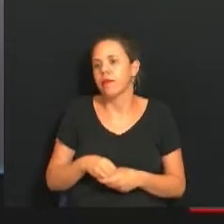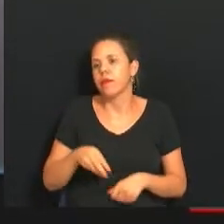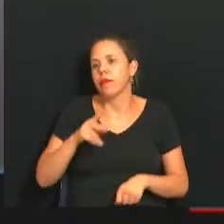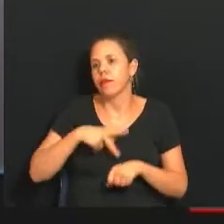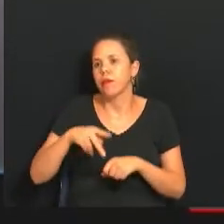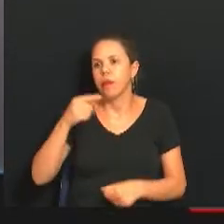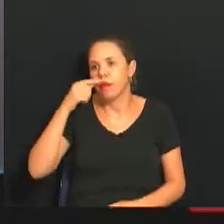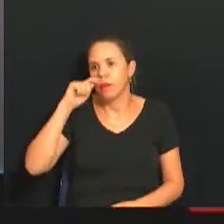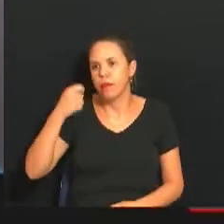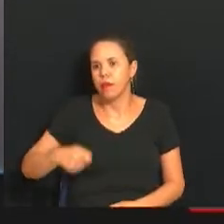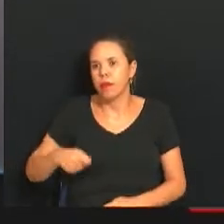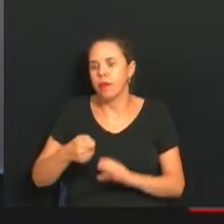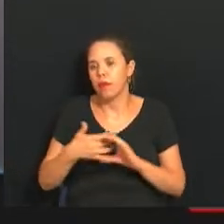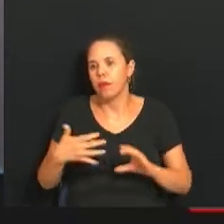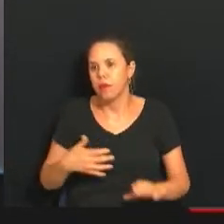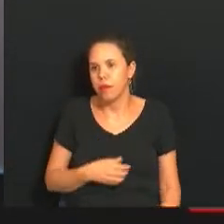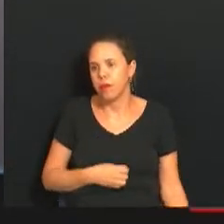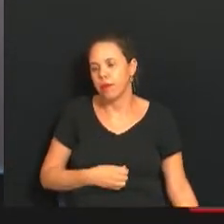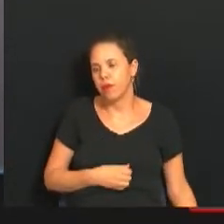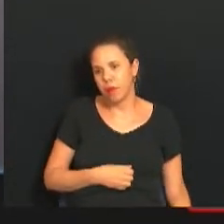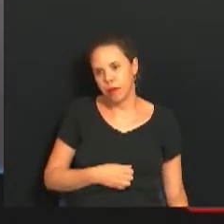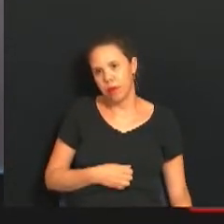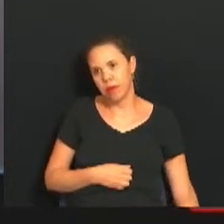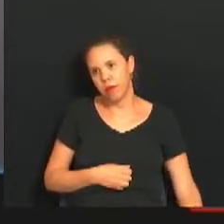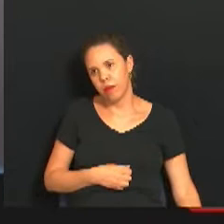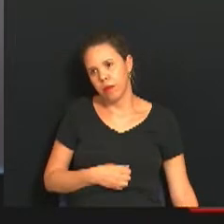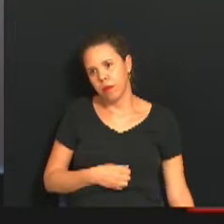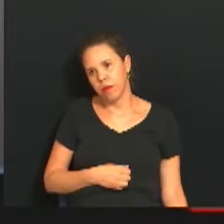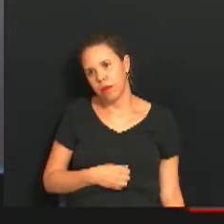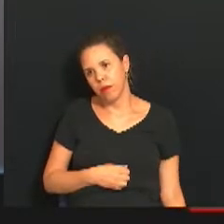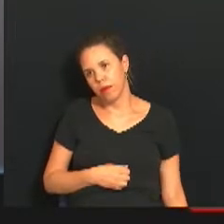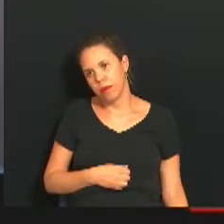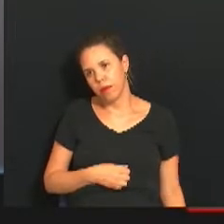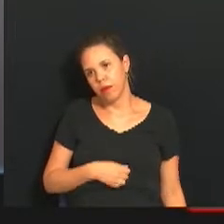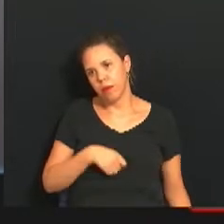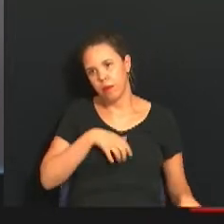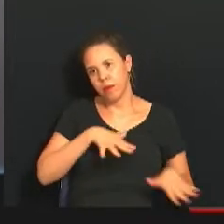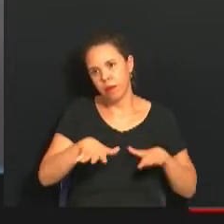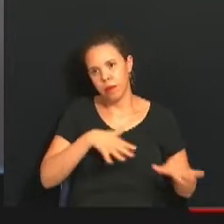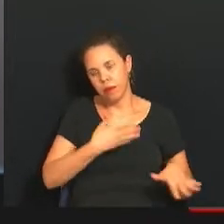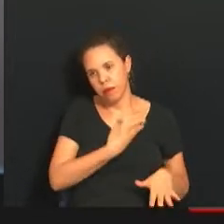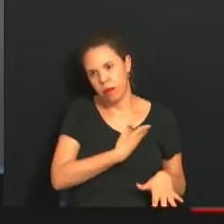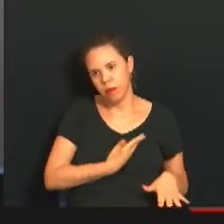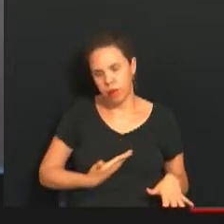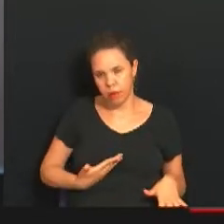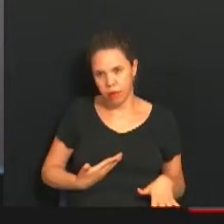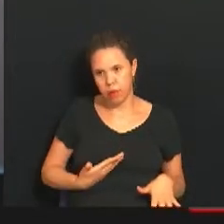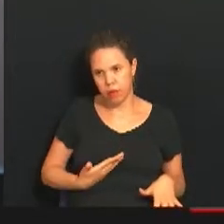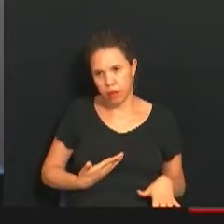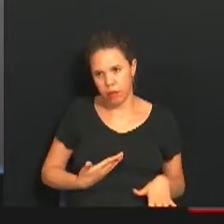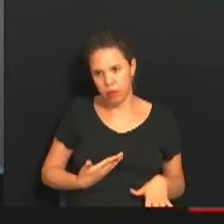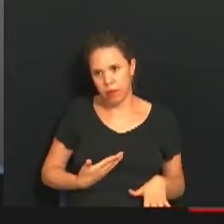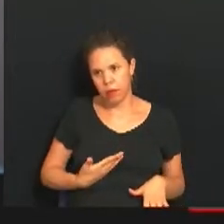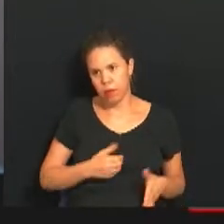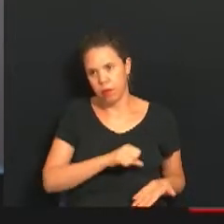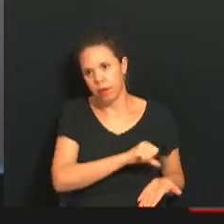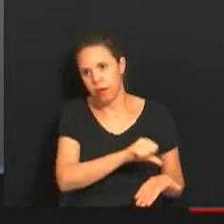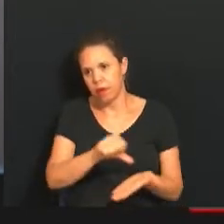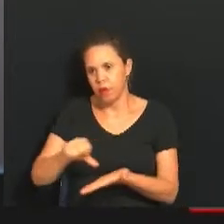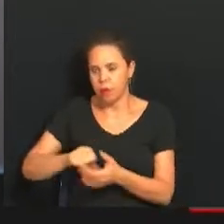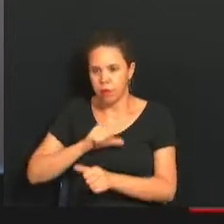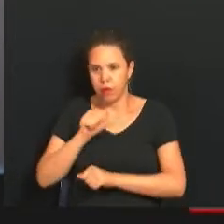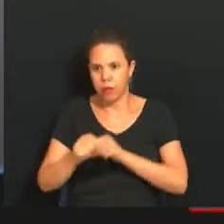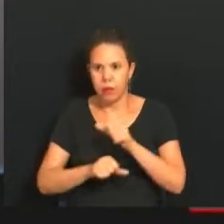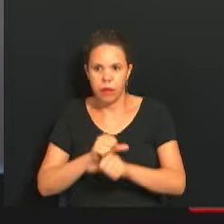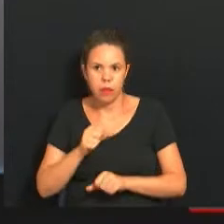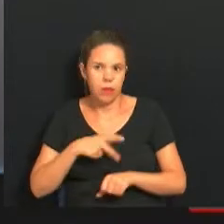características específicas, né? E é esse movimento do governo de Kiev de centralização, de transformar o